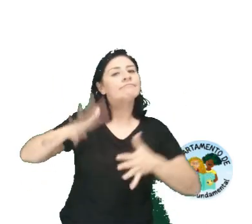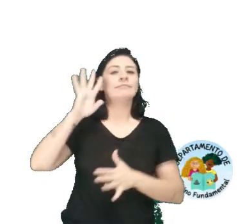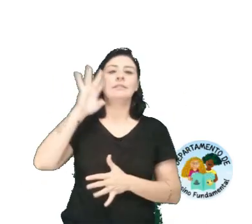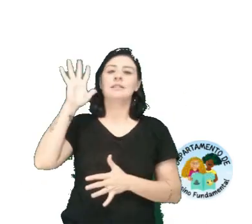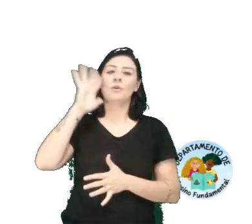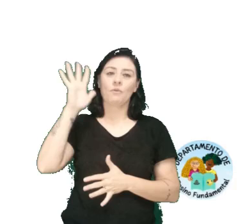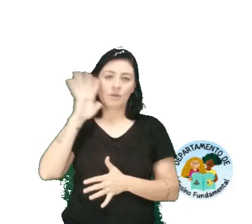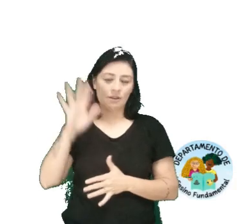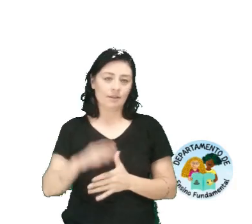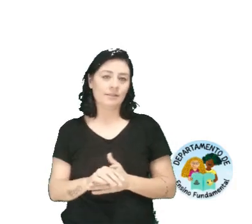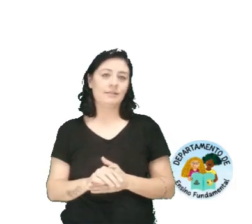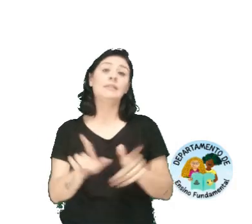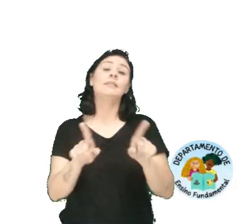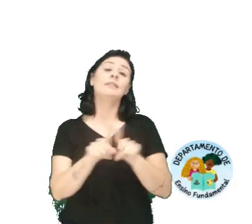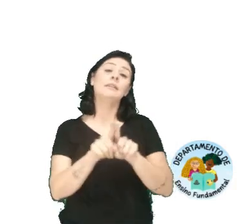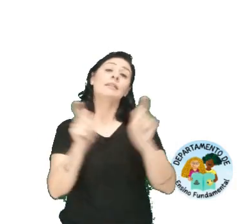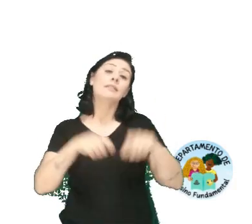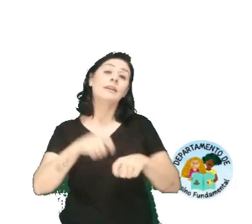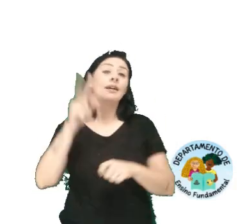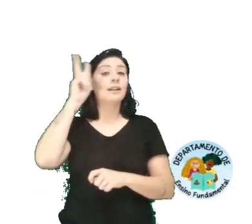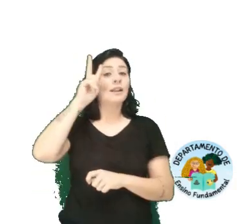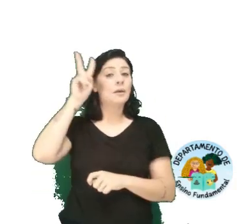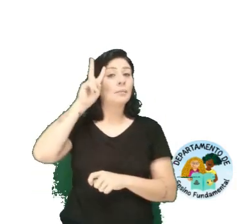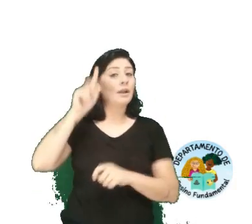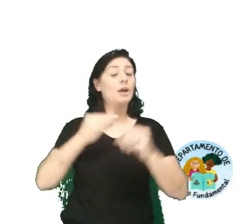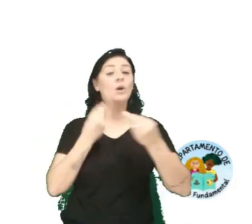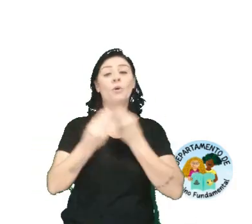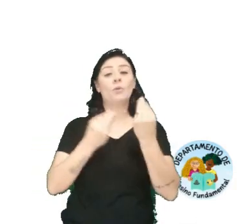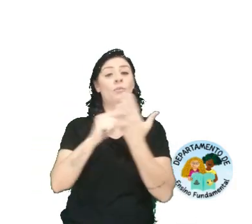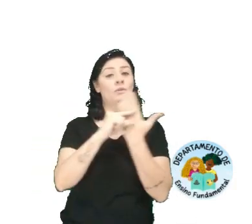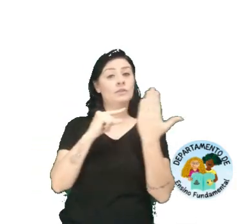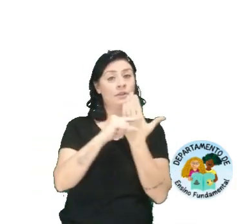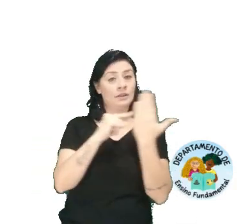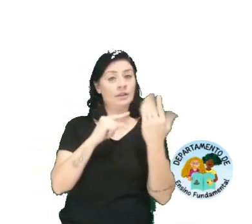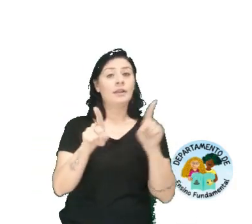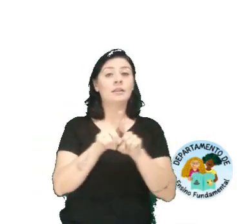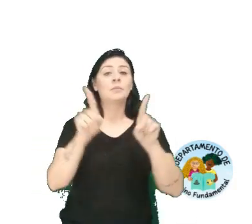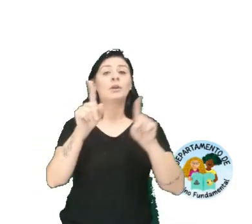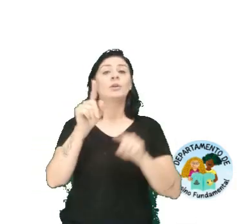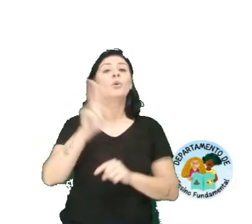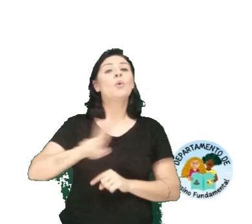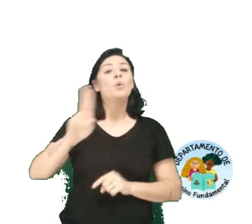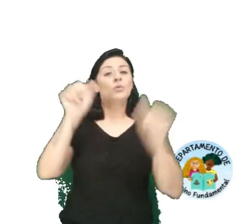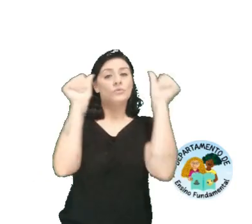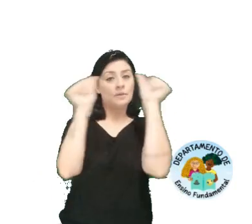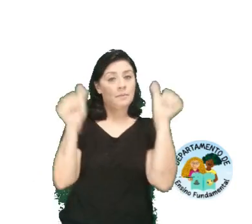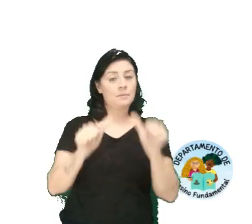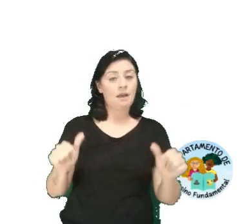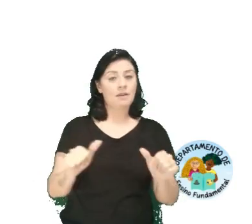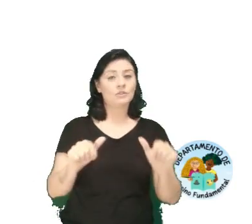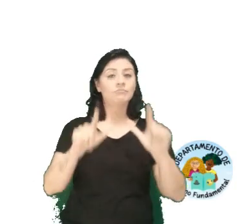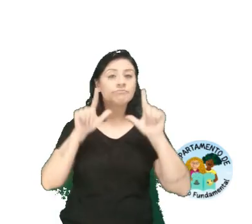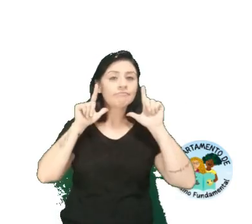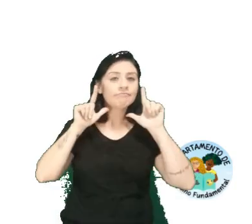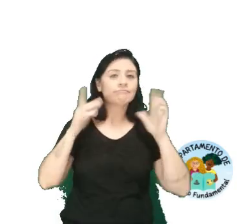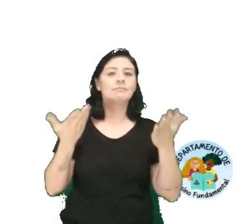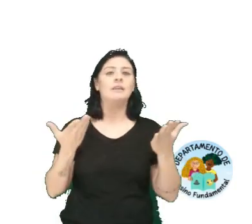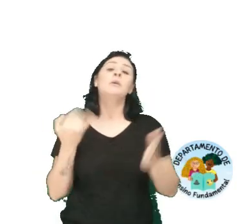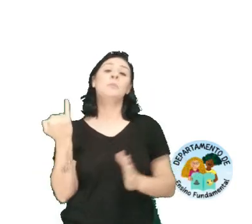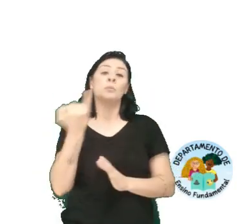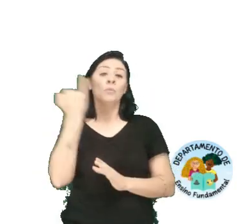Também podemos lembrar sobre os direitos autorais e o uso de imagens. É importante ficar